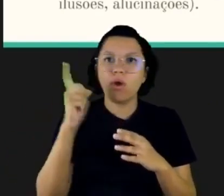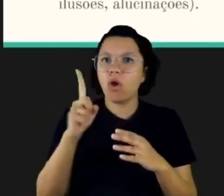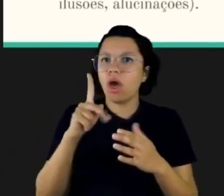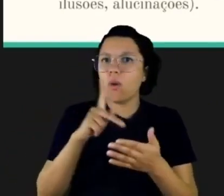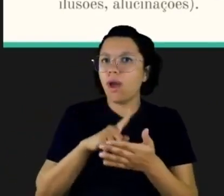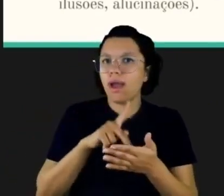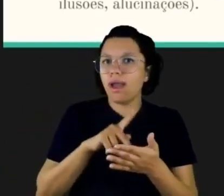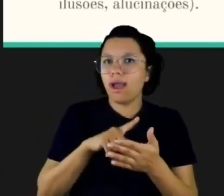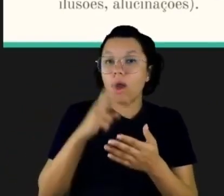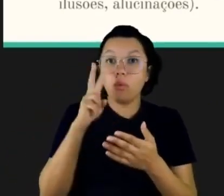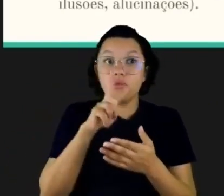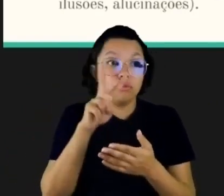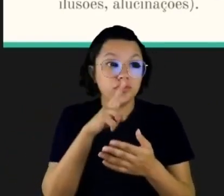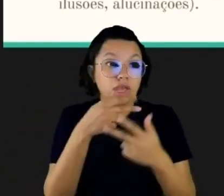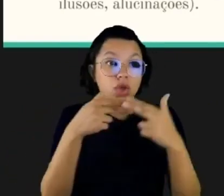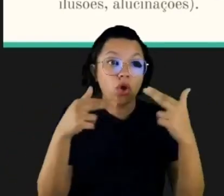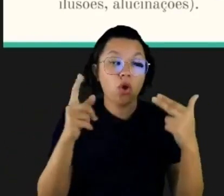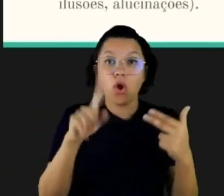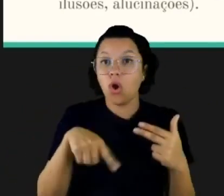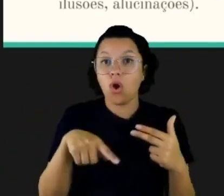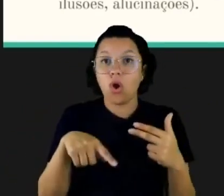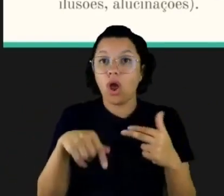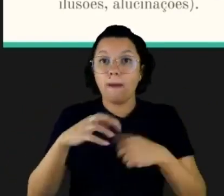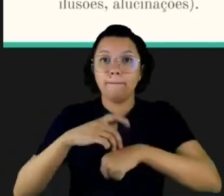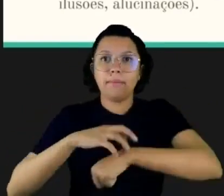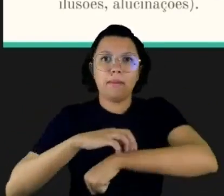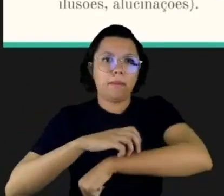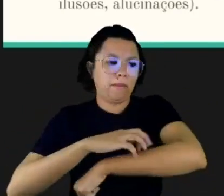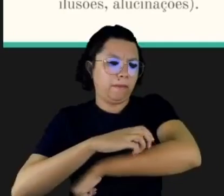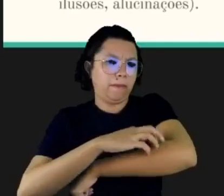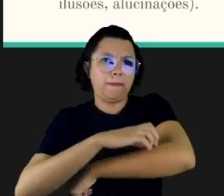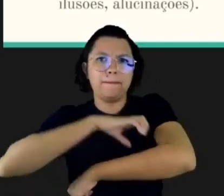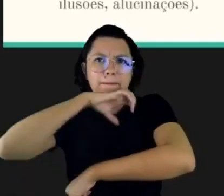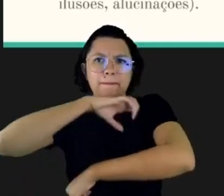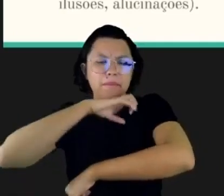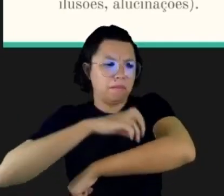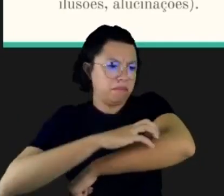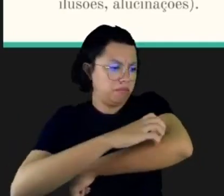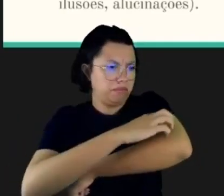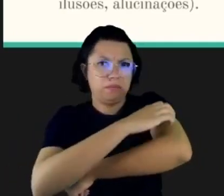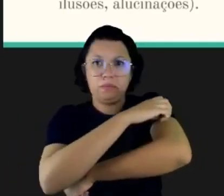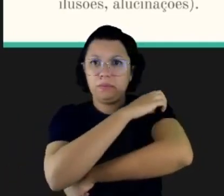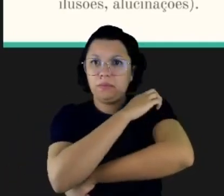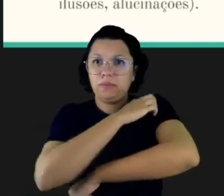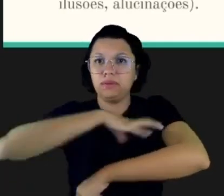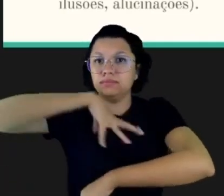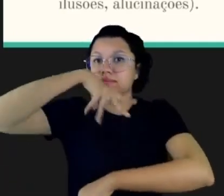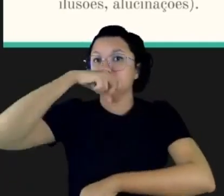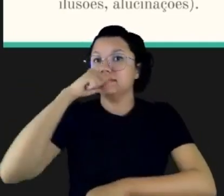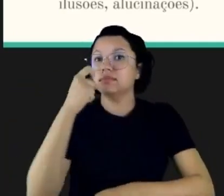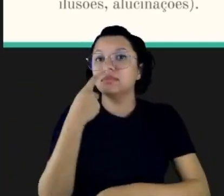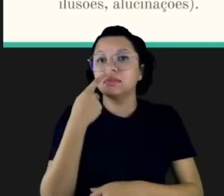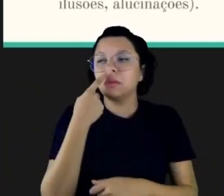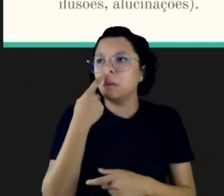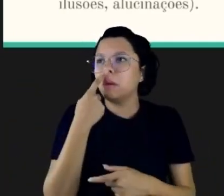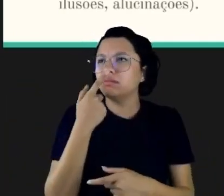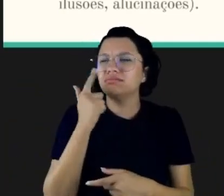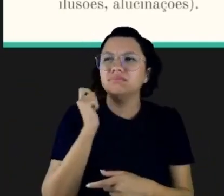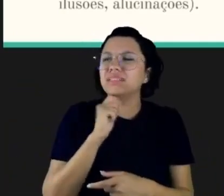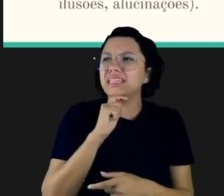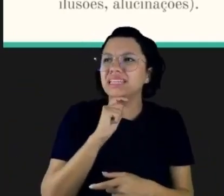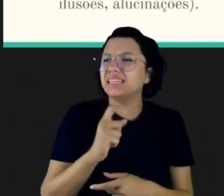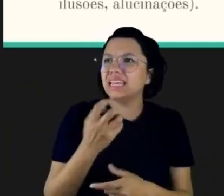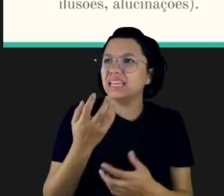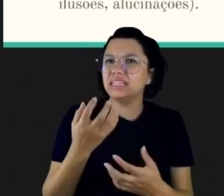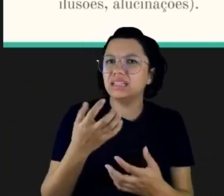diz que tem bichos andando pelo corpo, ele sente cheiros que não são, que ninguém está sentindo, está cheirando queimada, a casa está pegando